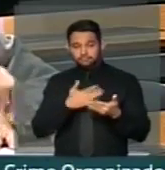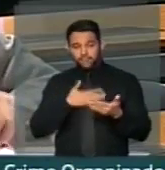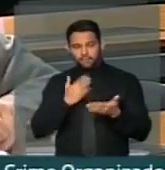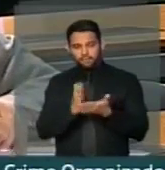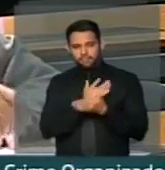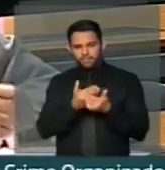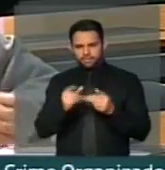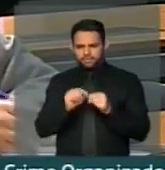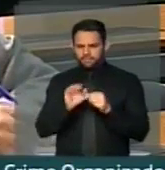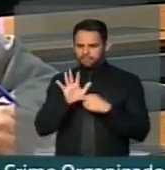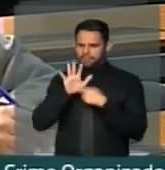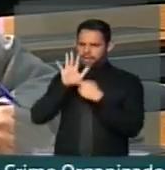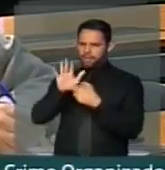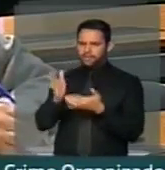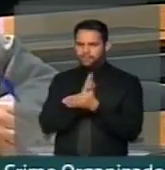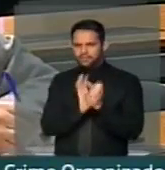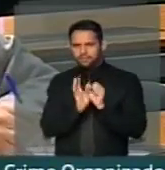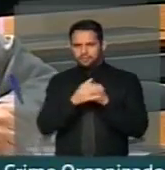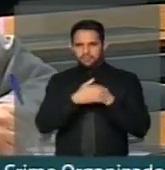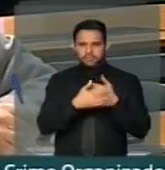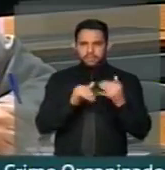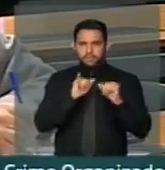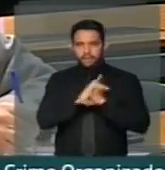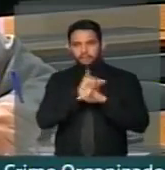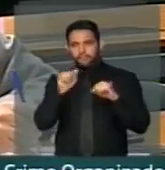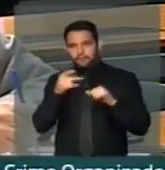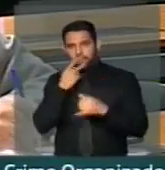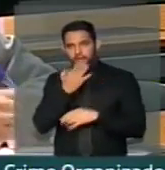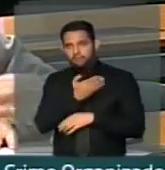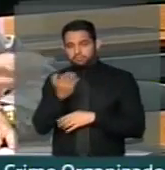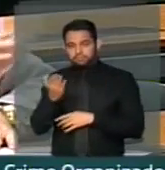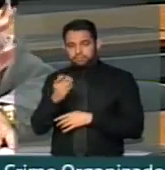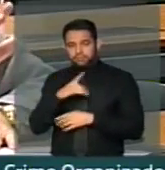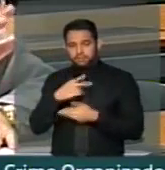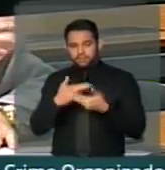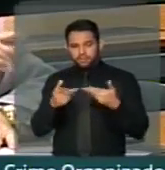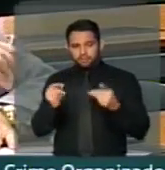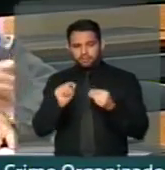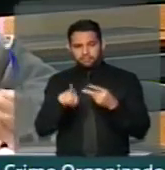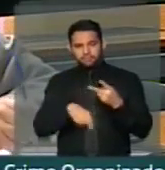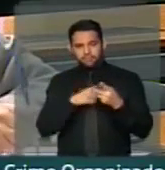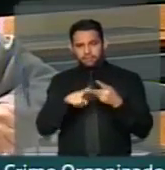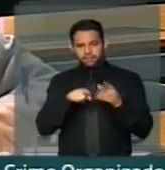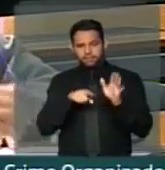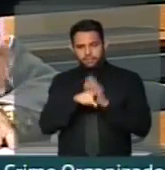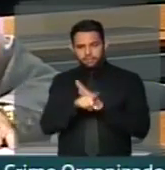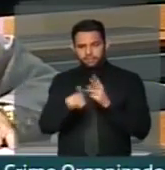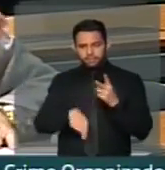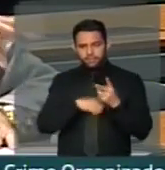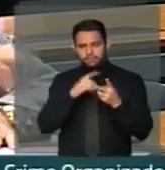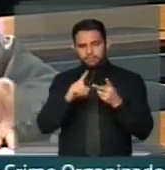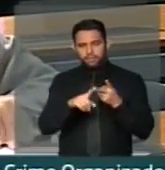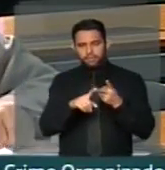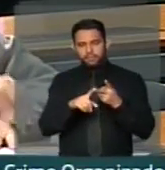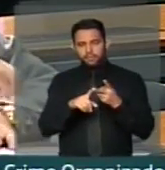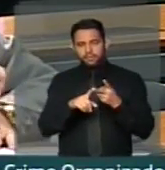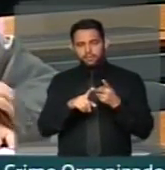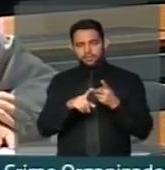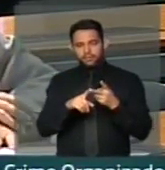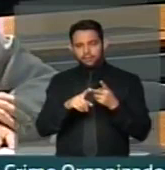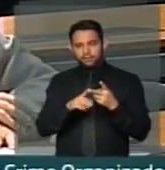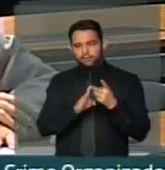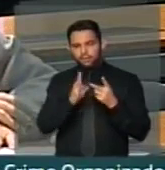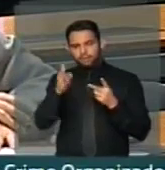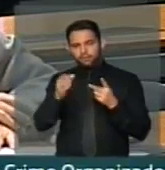coisa Às vezes aparece outras são escondidas essa seri apenas uma a minha pergunta mas indo a